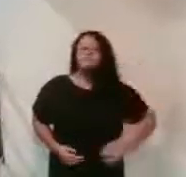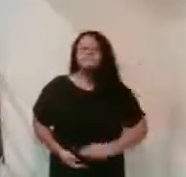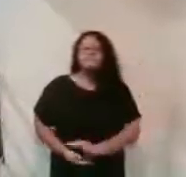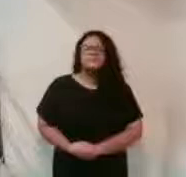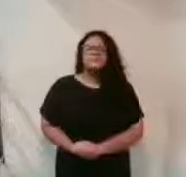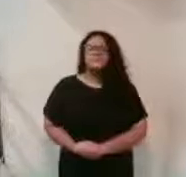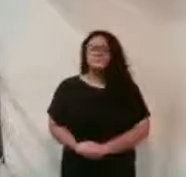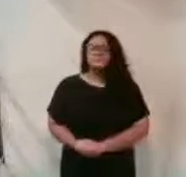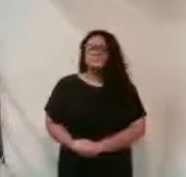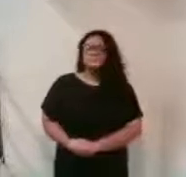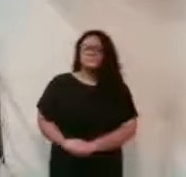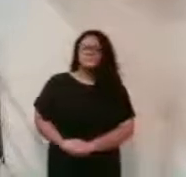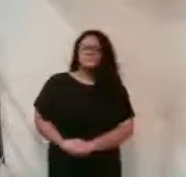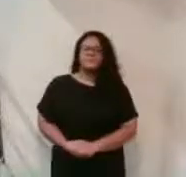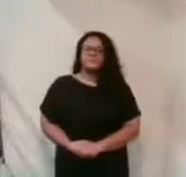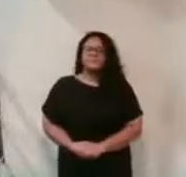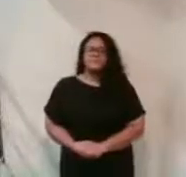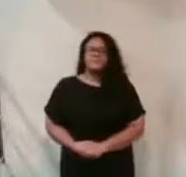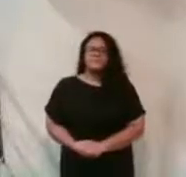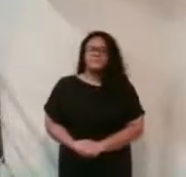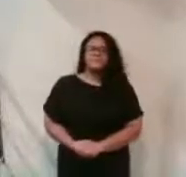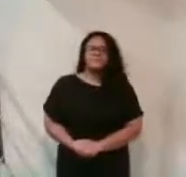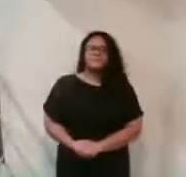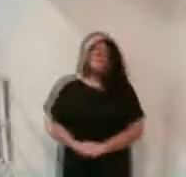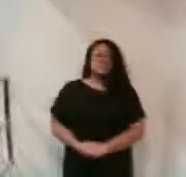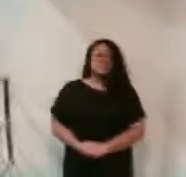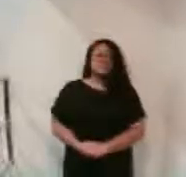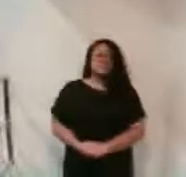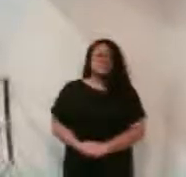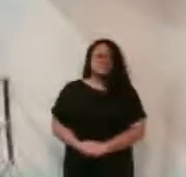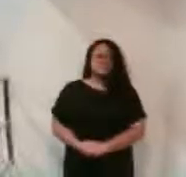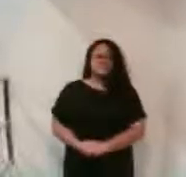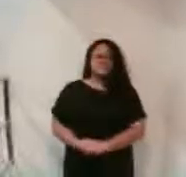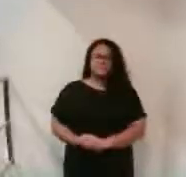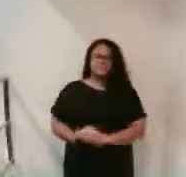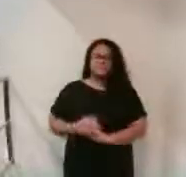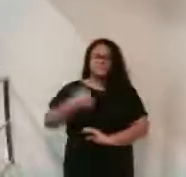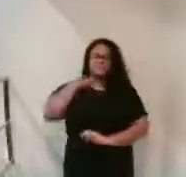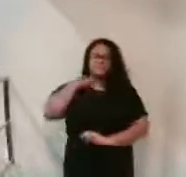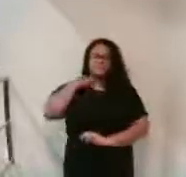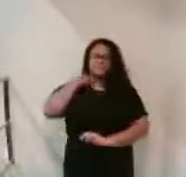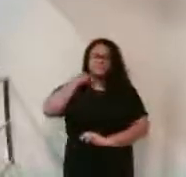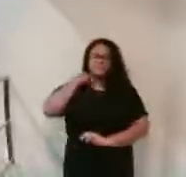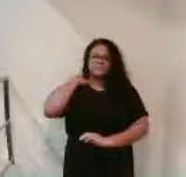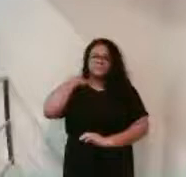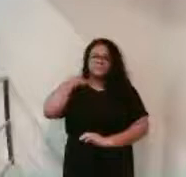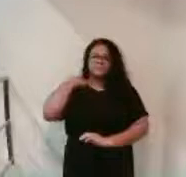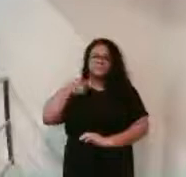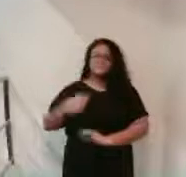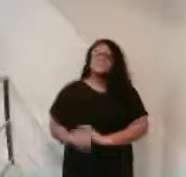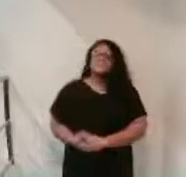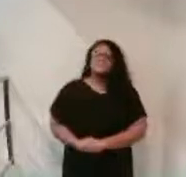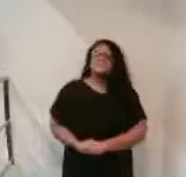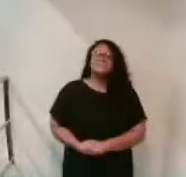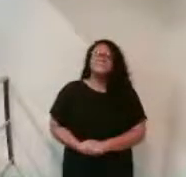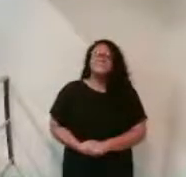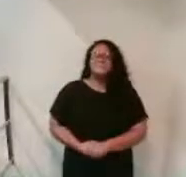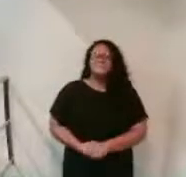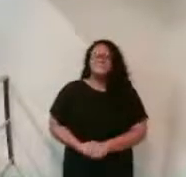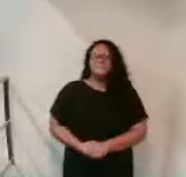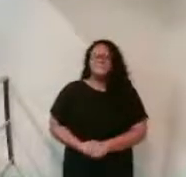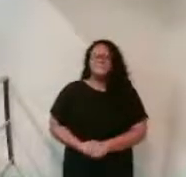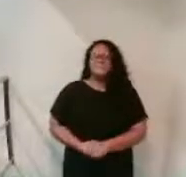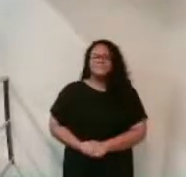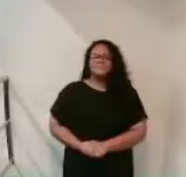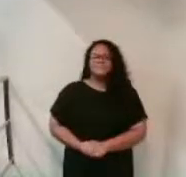tanta relevância. Eu estava falando para a Cris que eu estou numa sessão ali, né? Fazendo uma sessão, pedi para alguém me substituir para